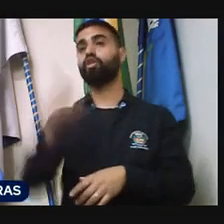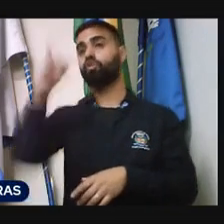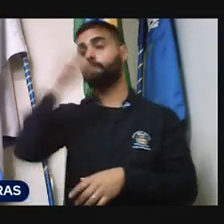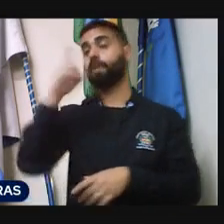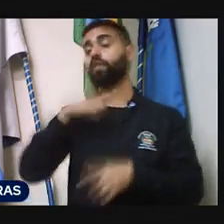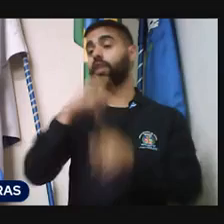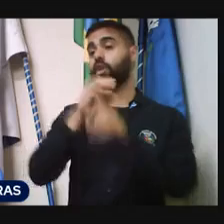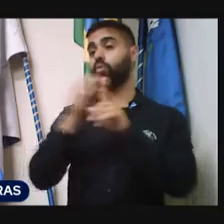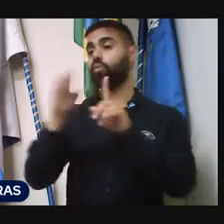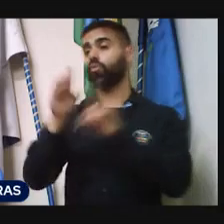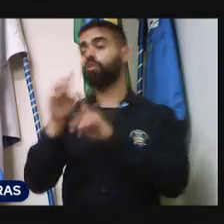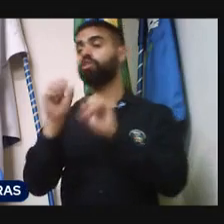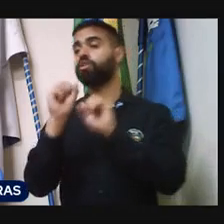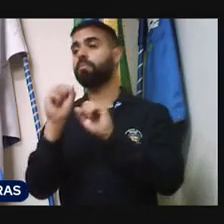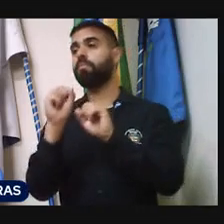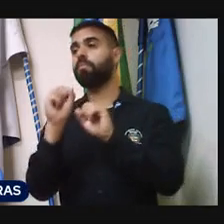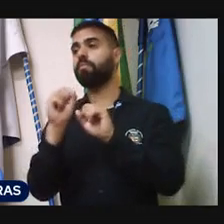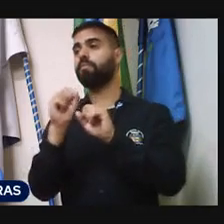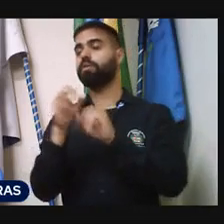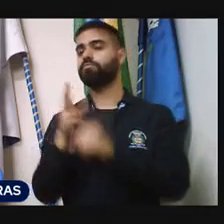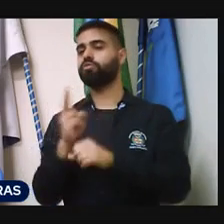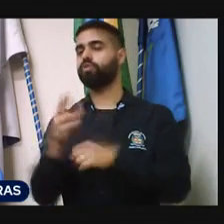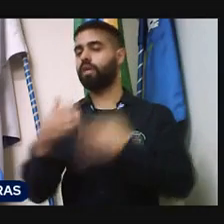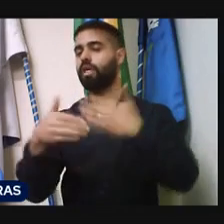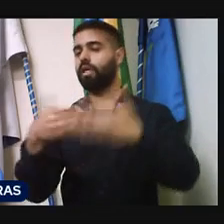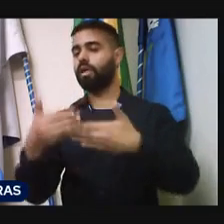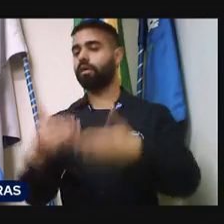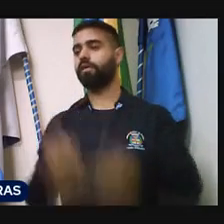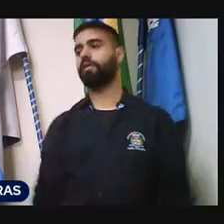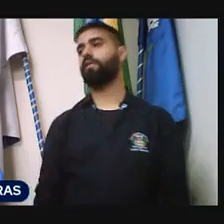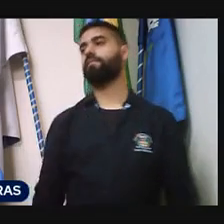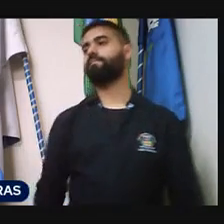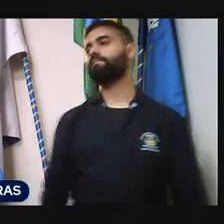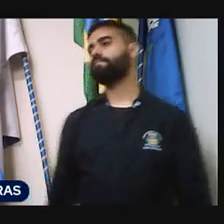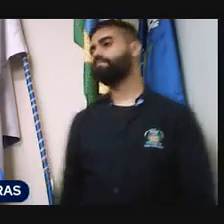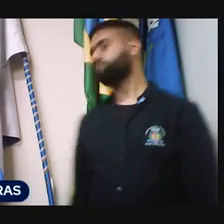E que a gente possa ir seguir a nossa caminhada